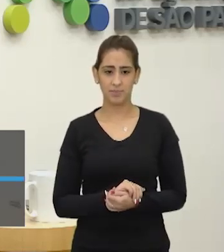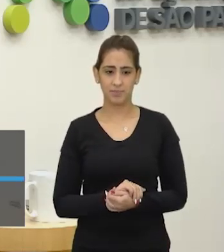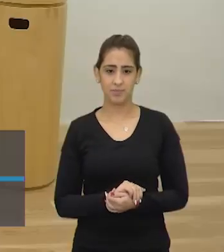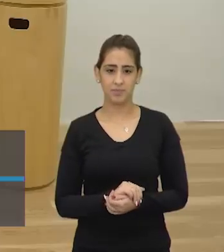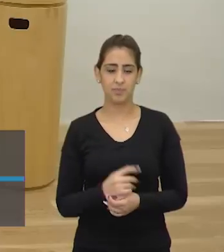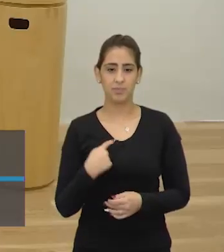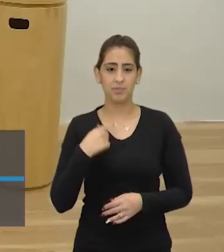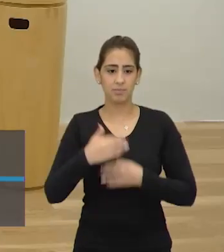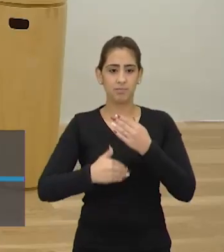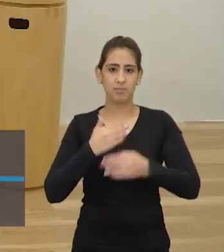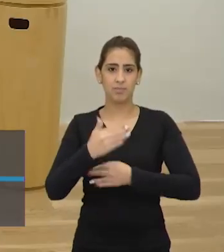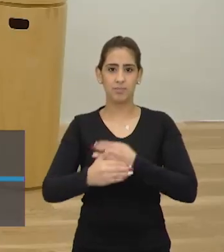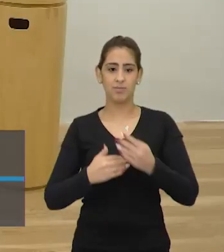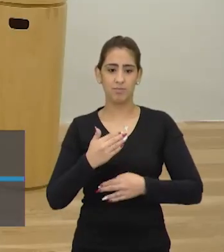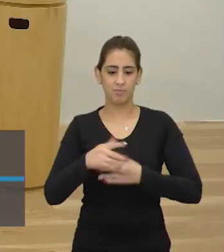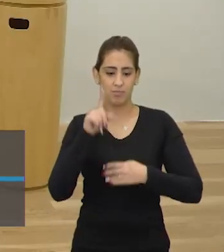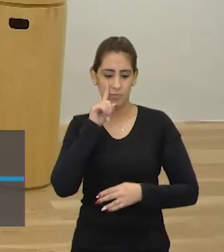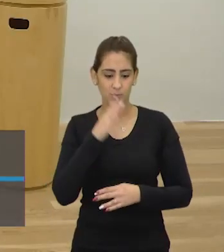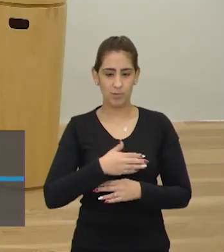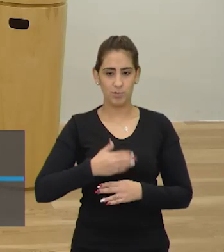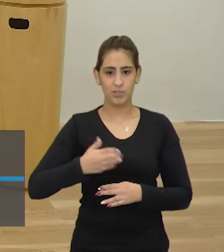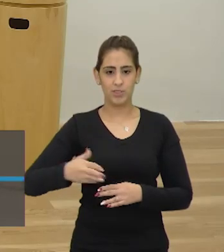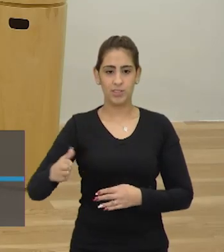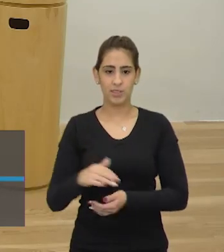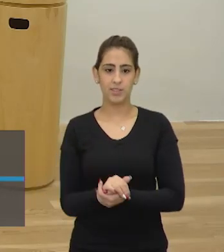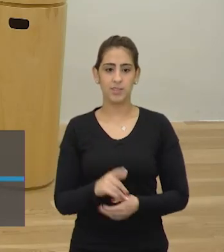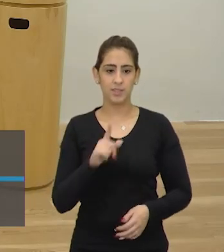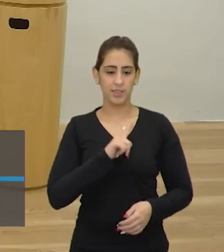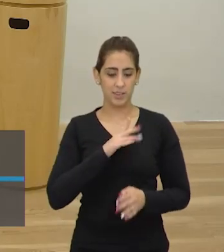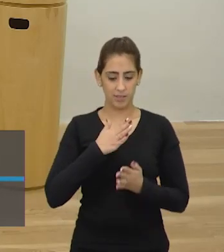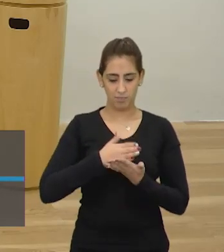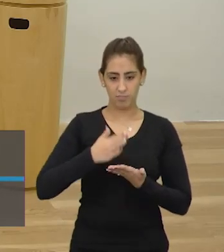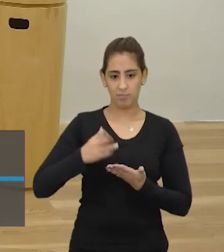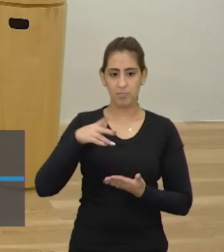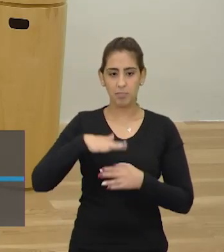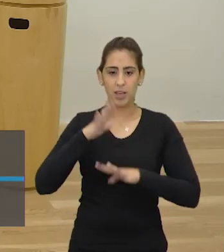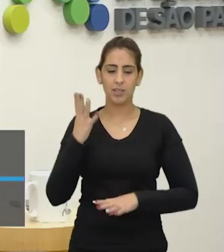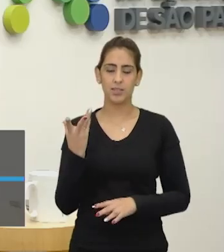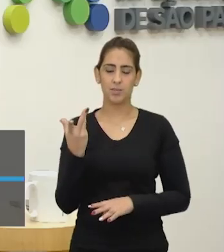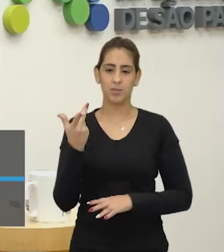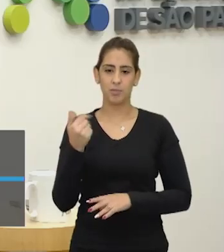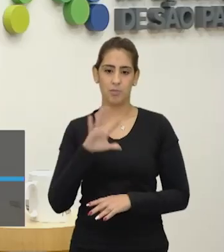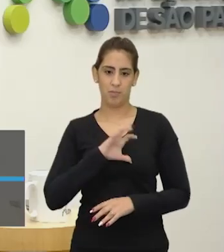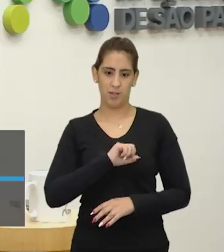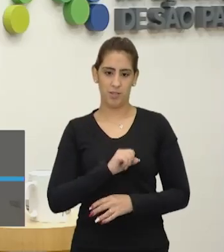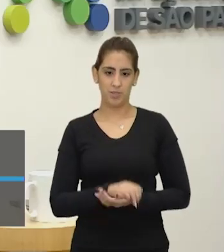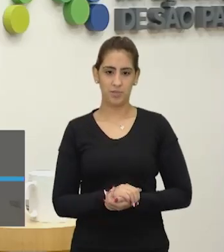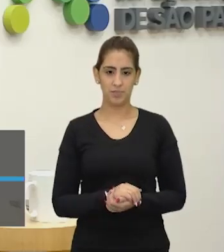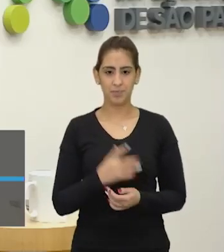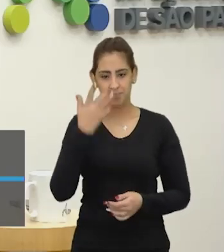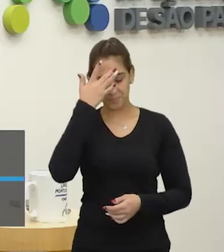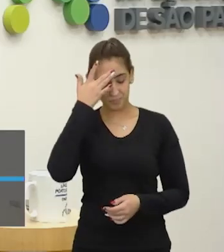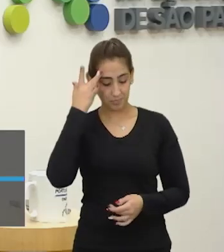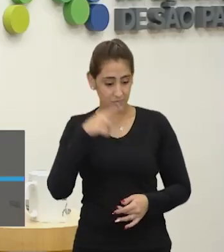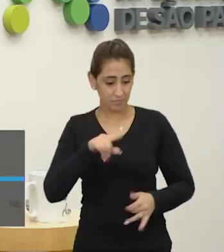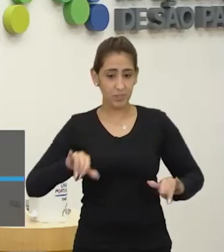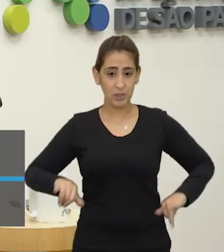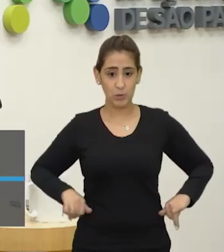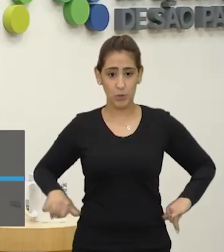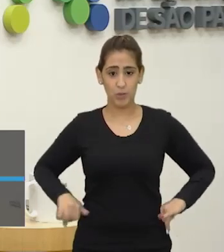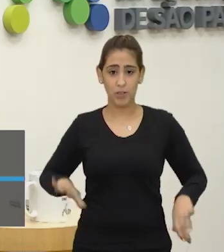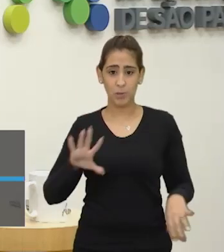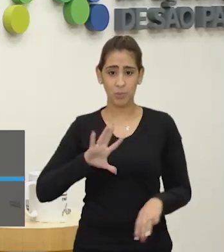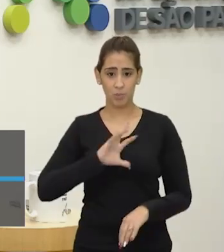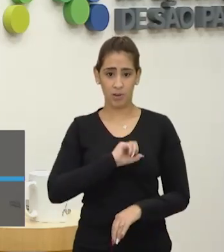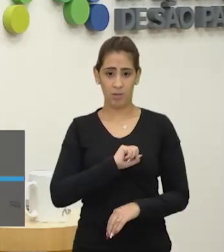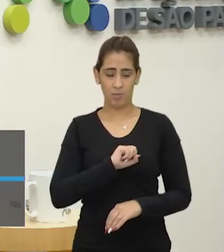de Quintal, lá. ele transita, né? Isso, verdade. Ele tem um período mais romântico. Exato. Pensa lá o Bocage também, sofrendo por amor, que é